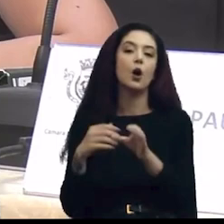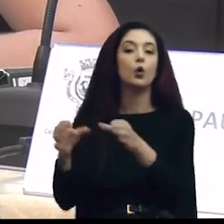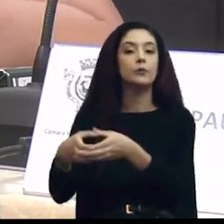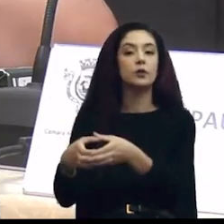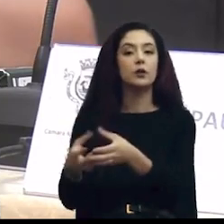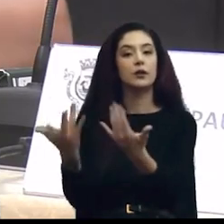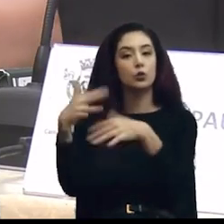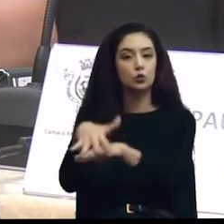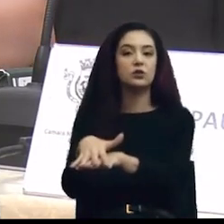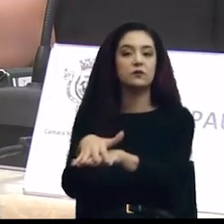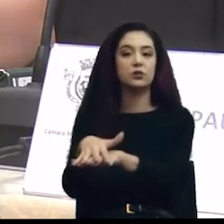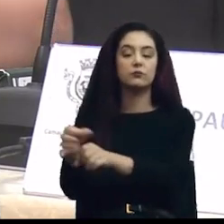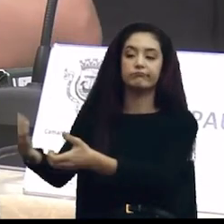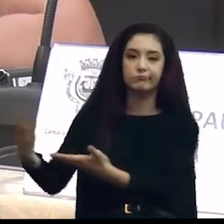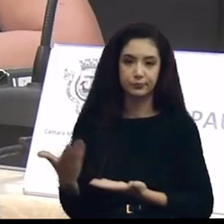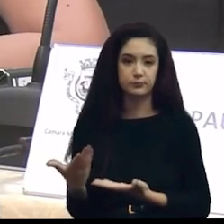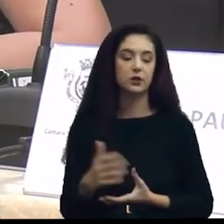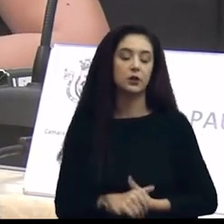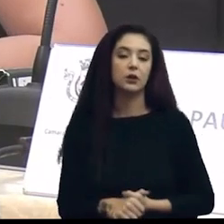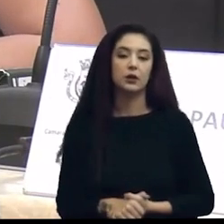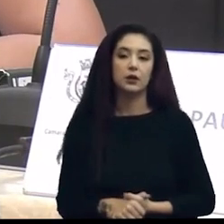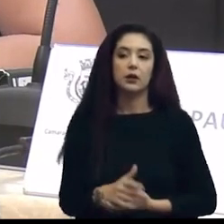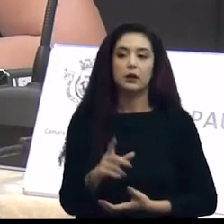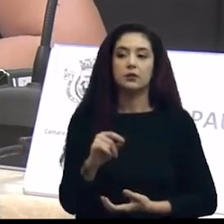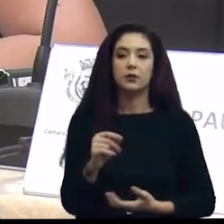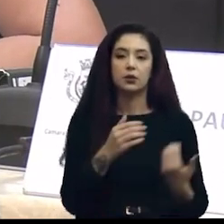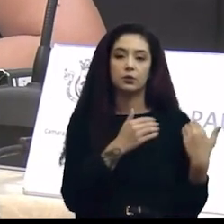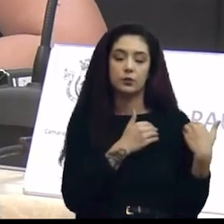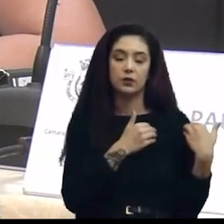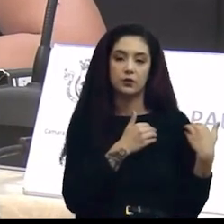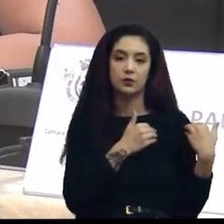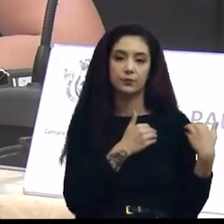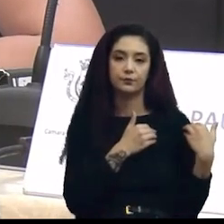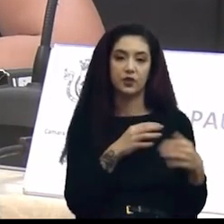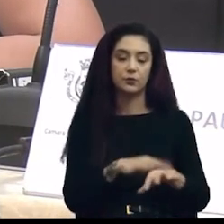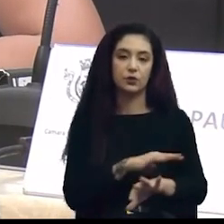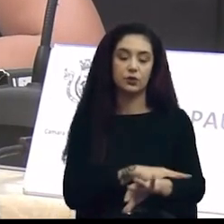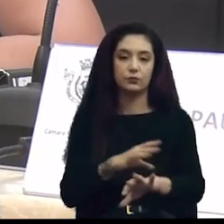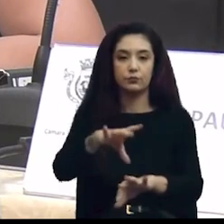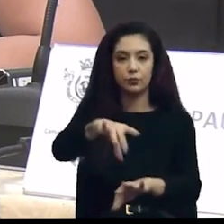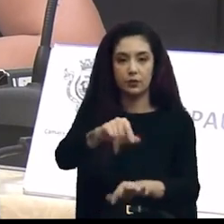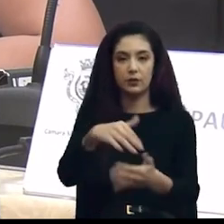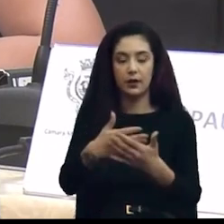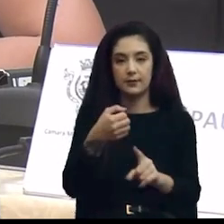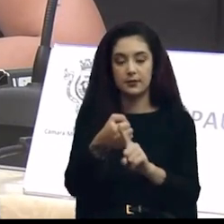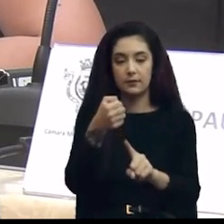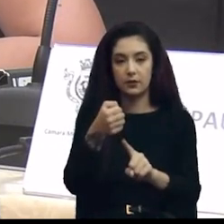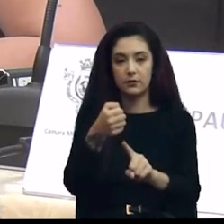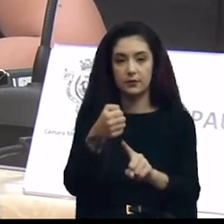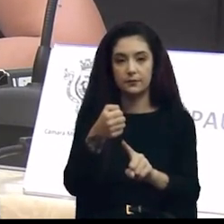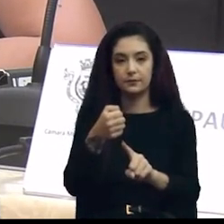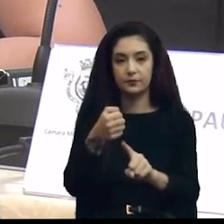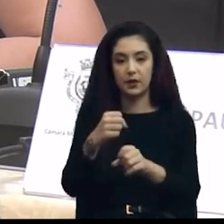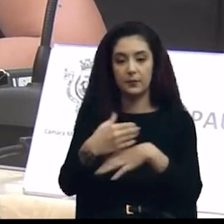comunidades inclusivas e acolhedoras. É também a responsabilidade das administrações locais a preocupação de desafiar ativamente